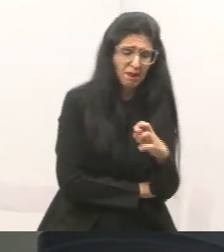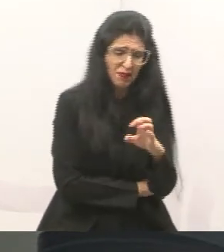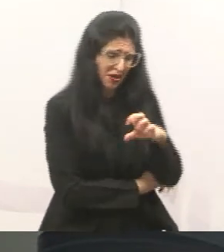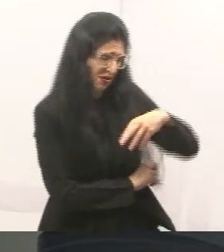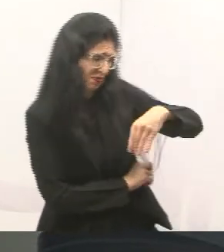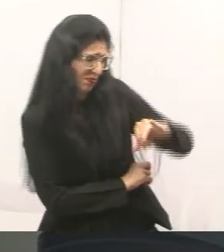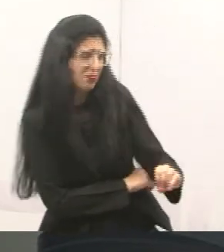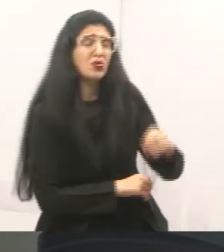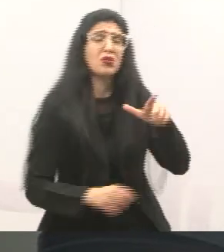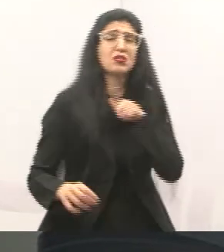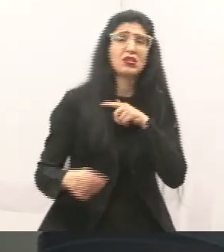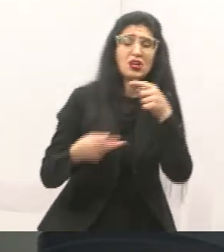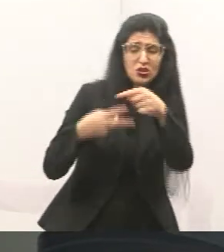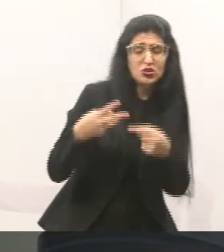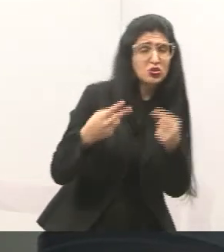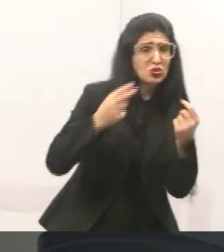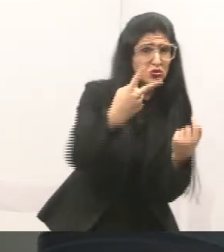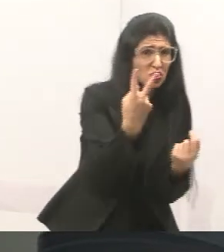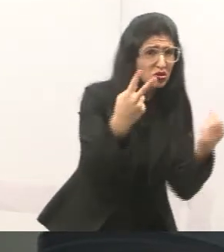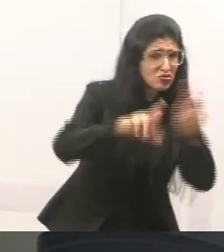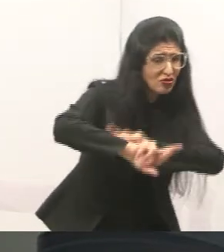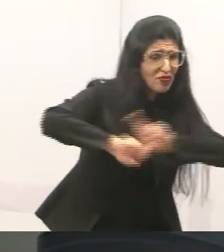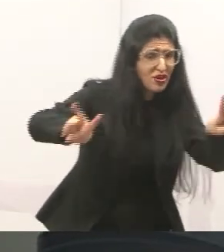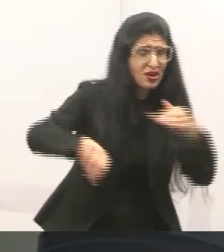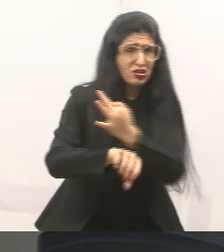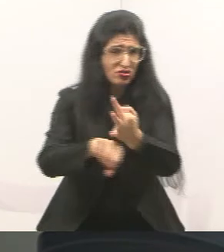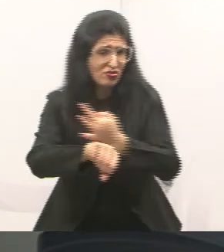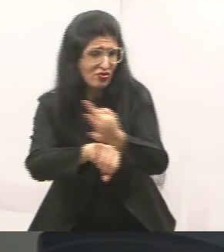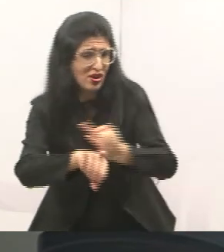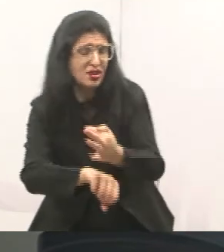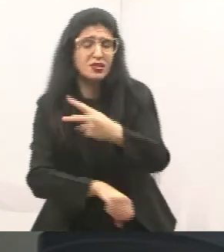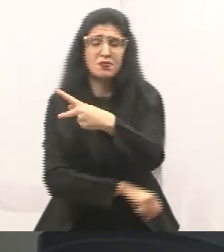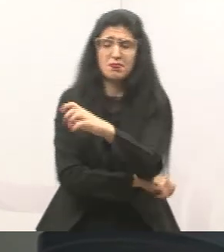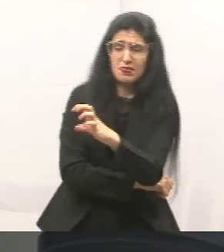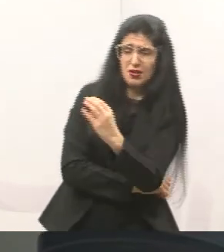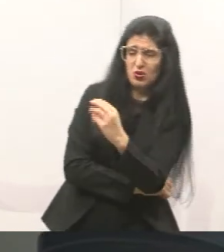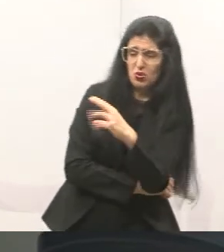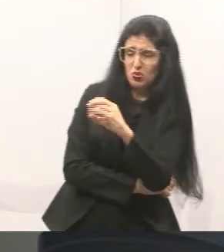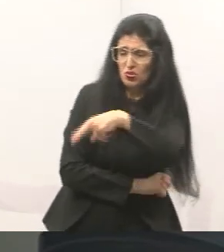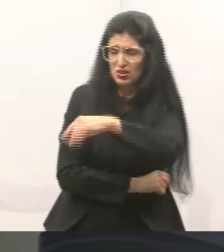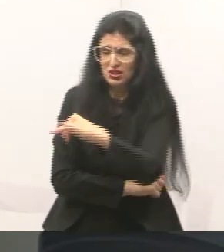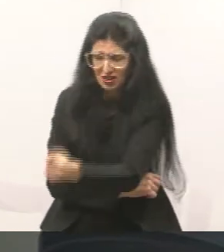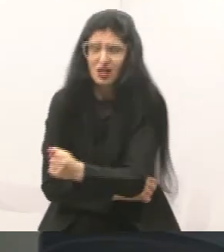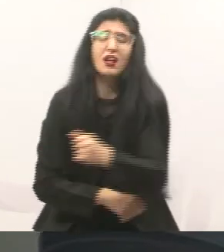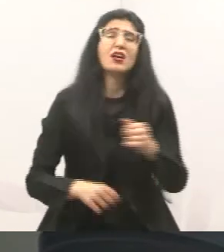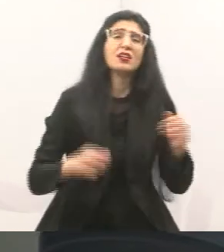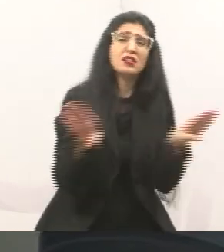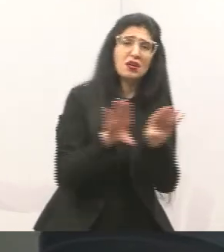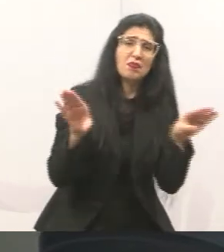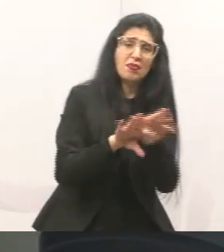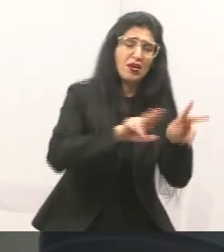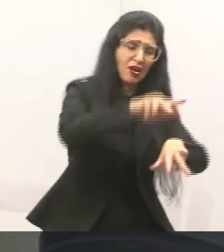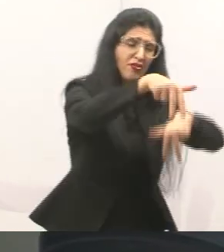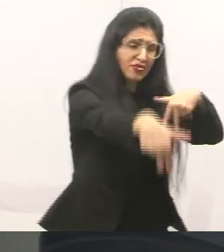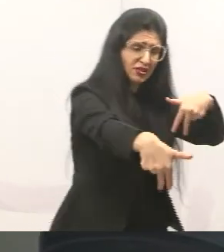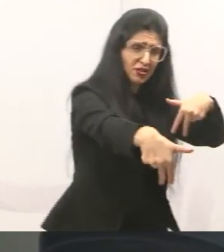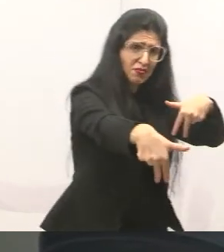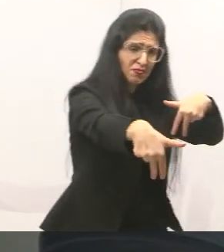licença-prêmio, pecúnia e afastamento. E, no caso aí, quando as pessoas esperam pecúnia, fica numa